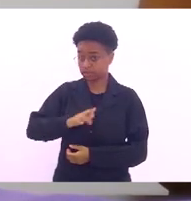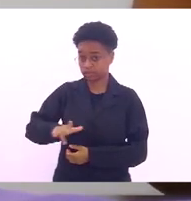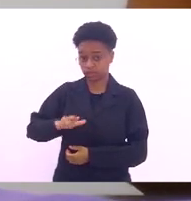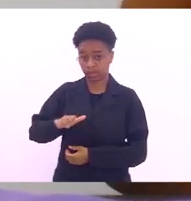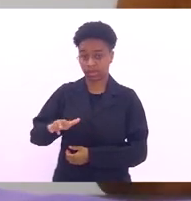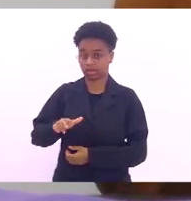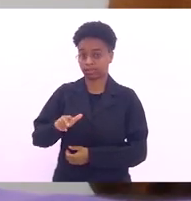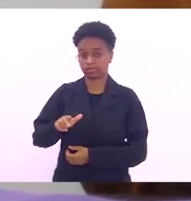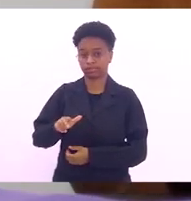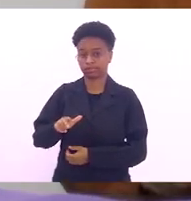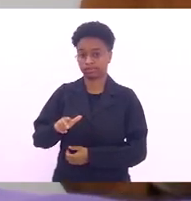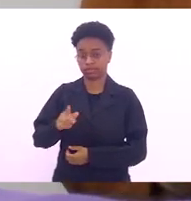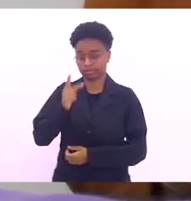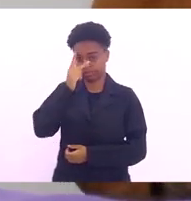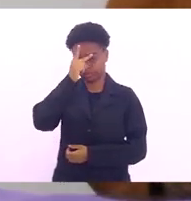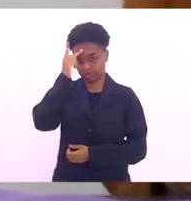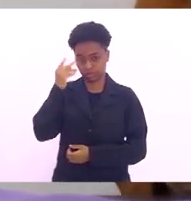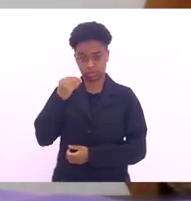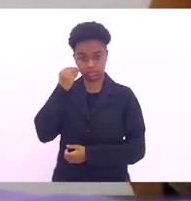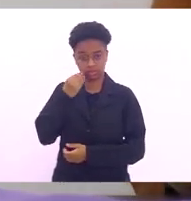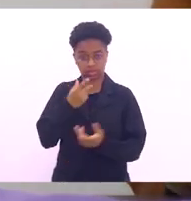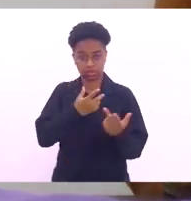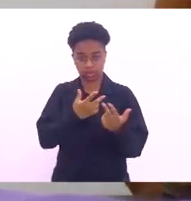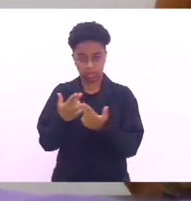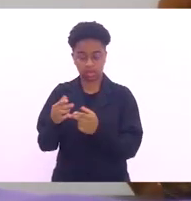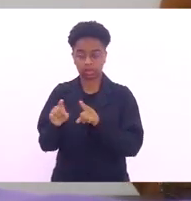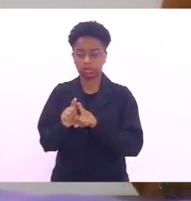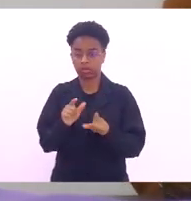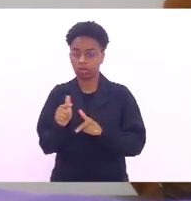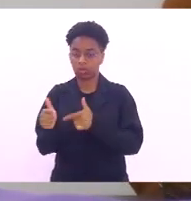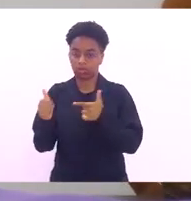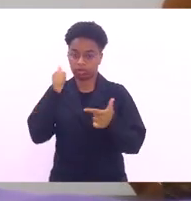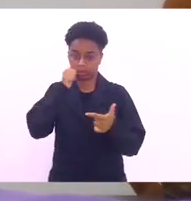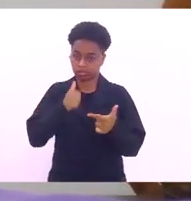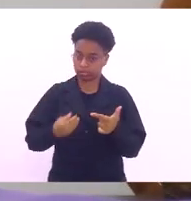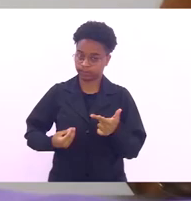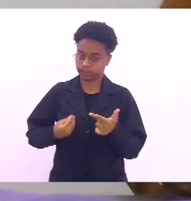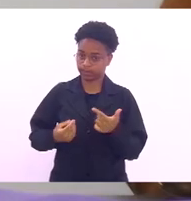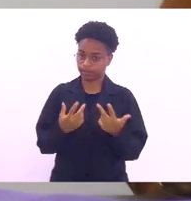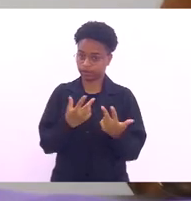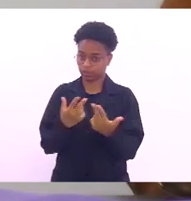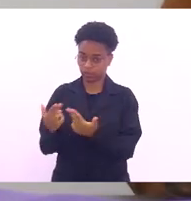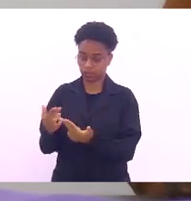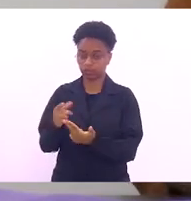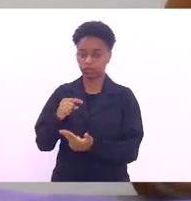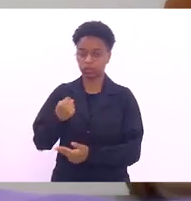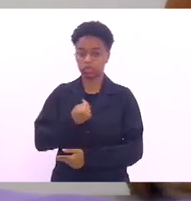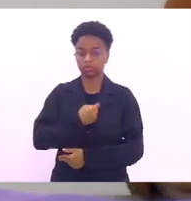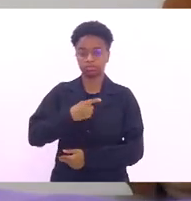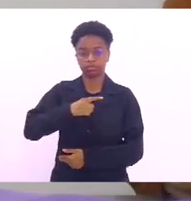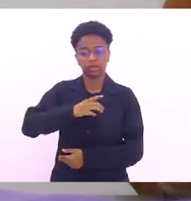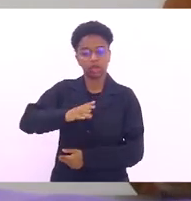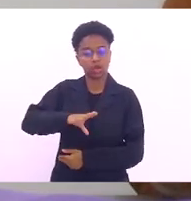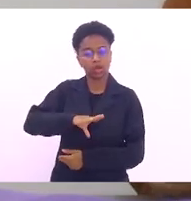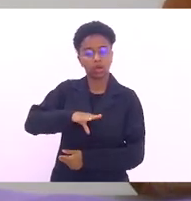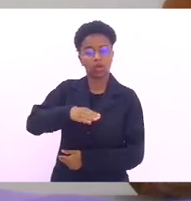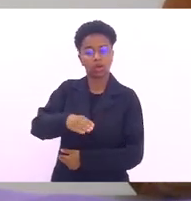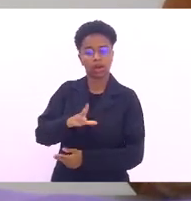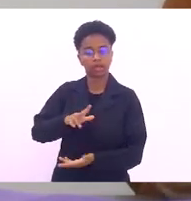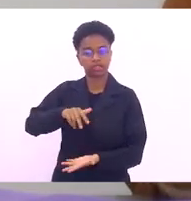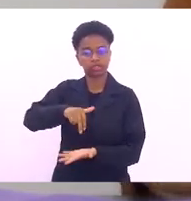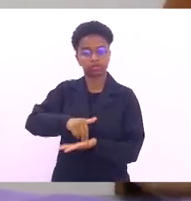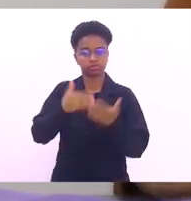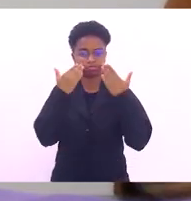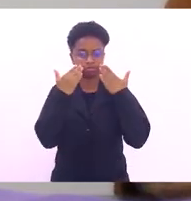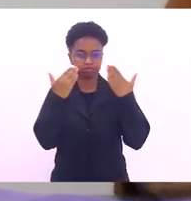passou o que eu passei tantas outras mulheres passam né a gente tem a coragem e de estar aqui